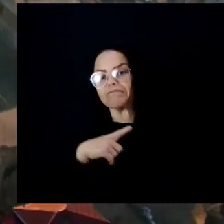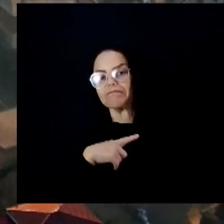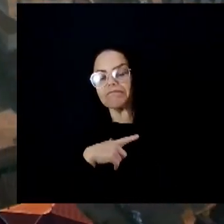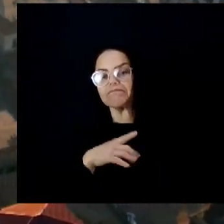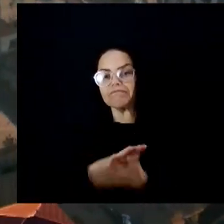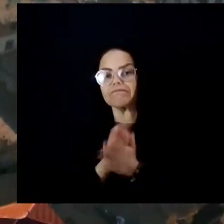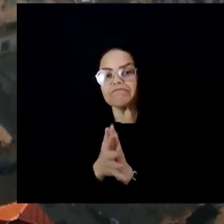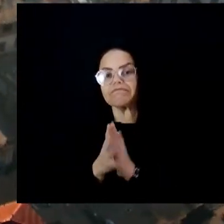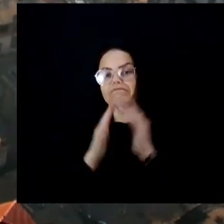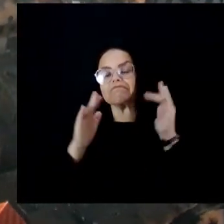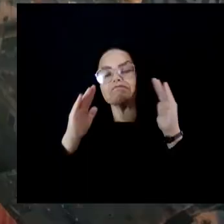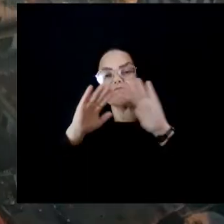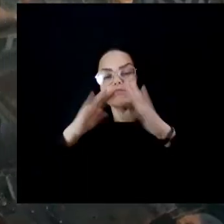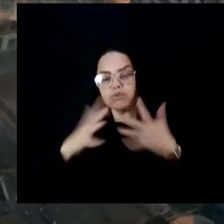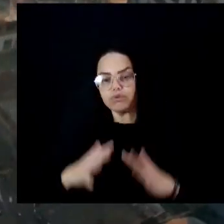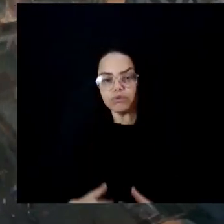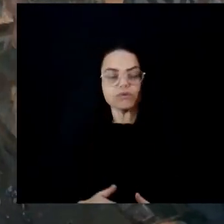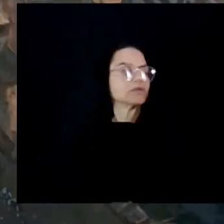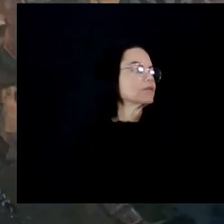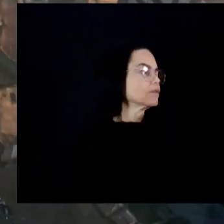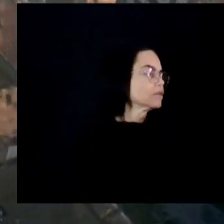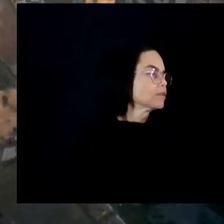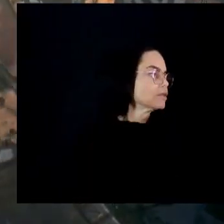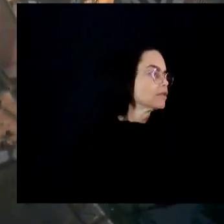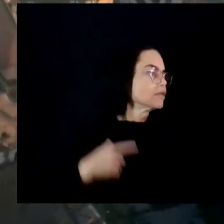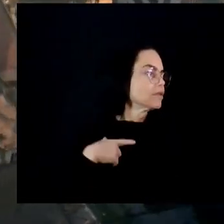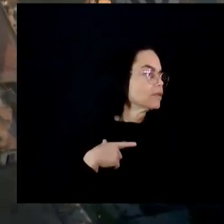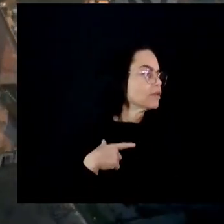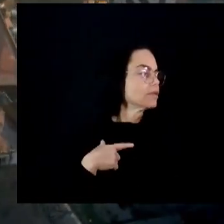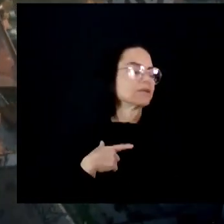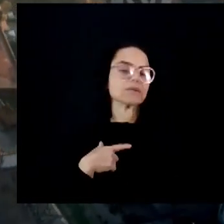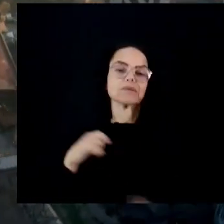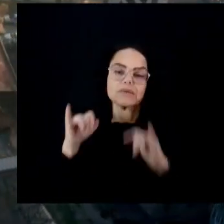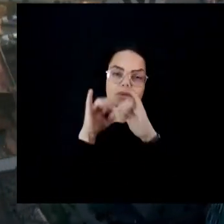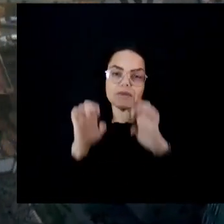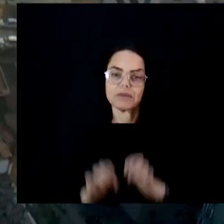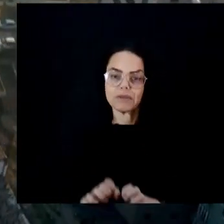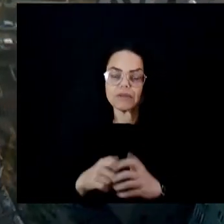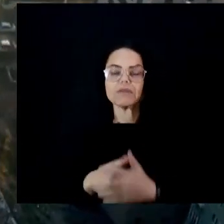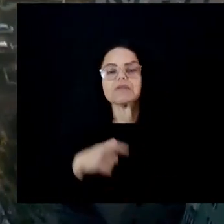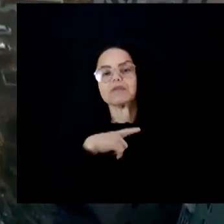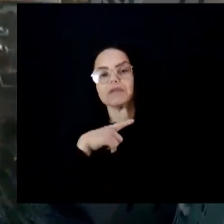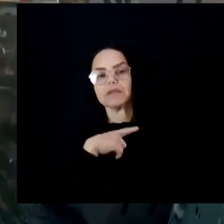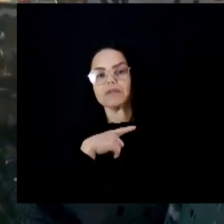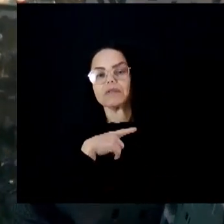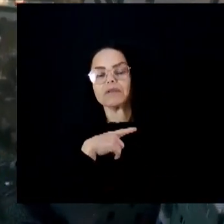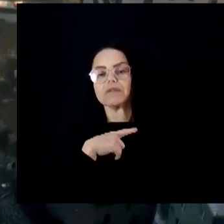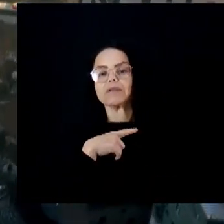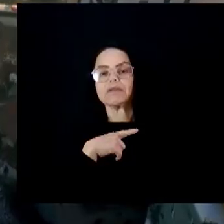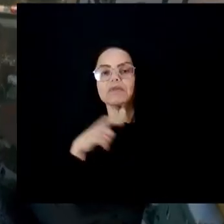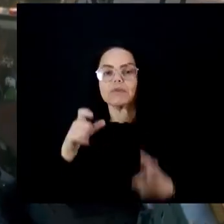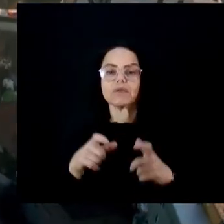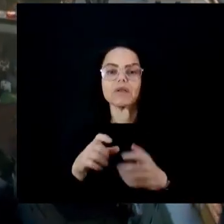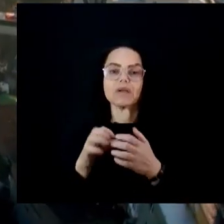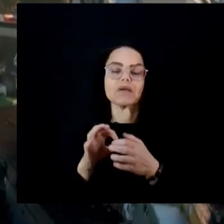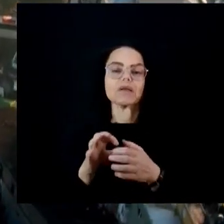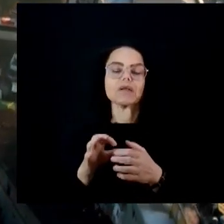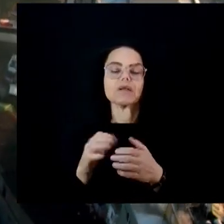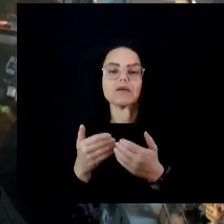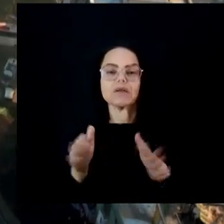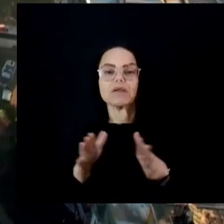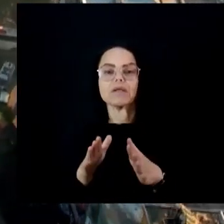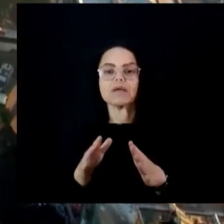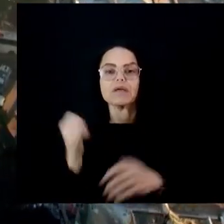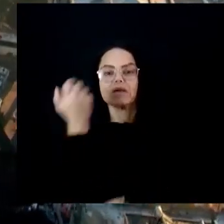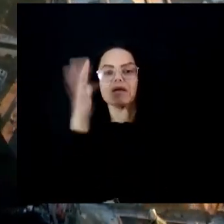construções civis, né, da infraestrutura. Por exemplo, se você estivesse numa área aberta ou até mesmo numa floresta, não haveria